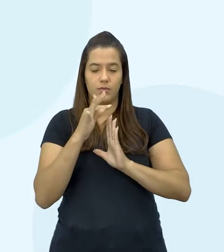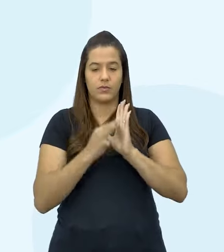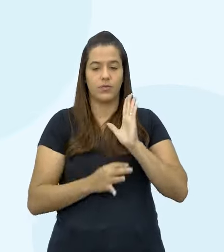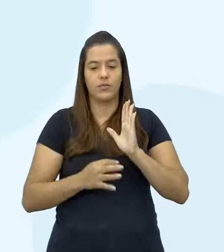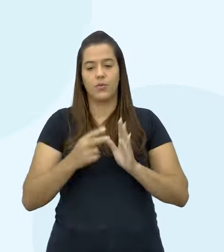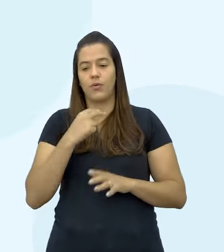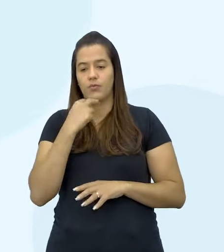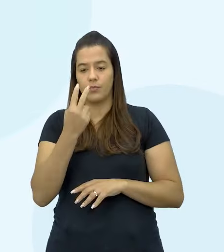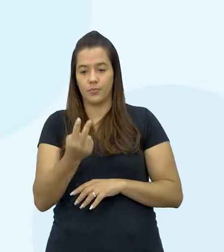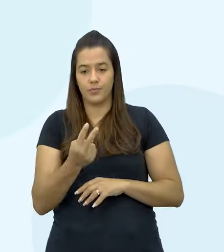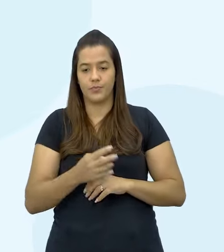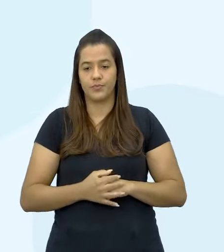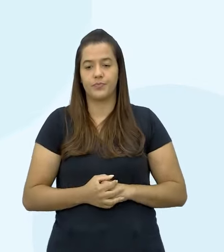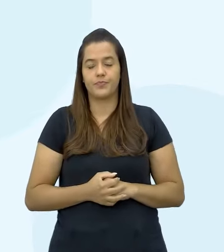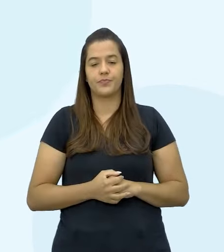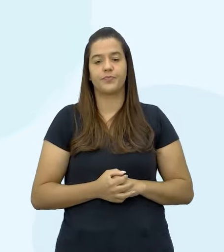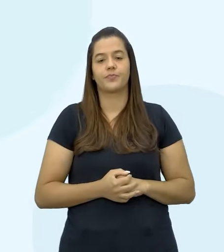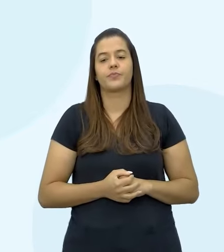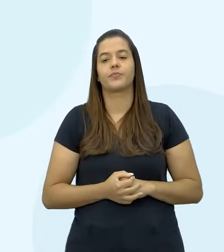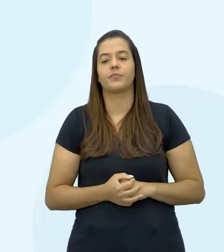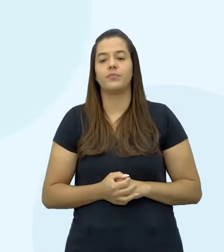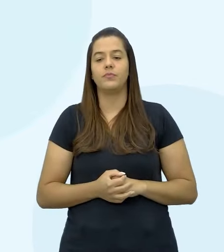Oralidade. E aí,